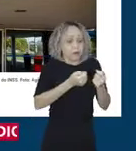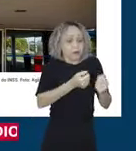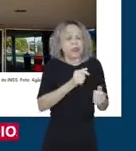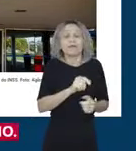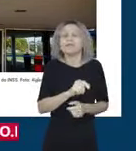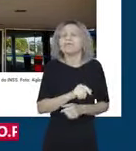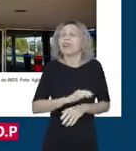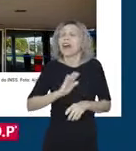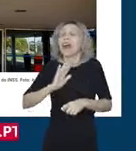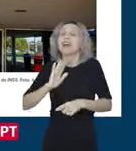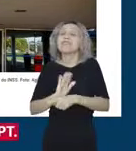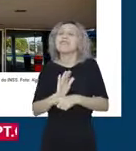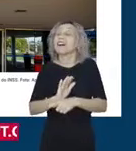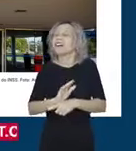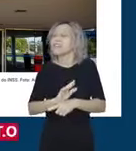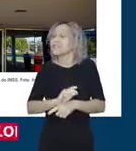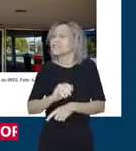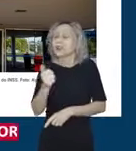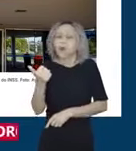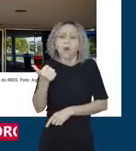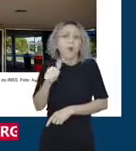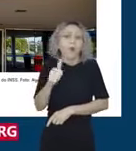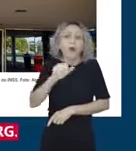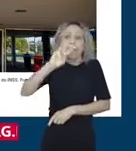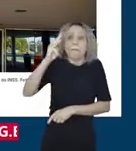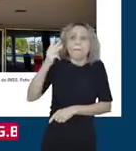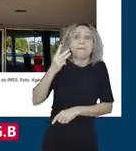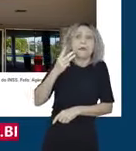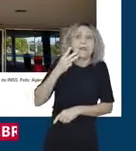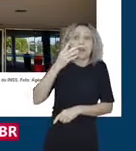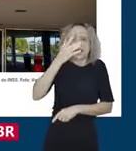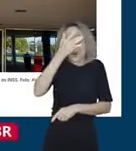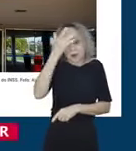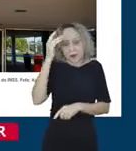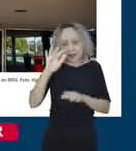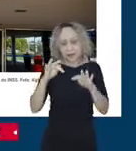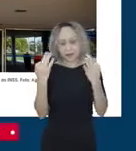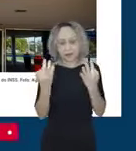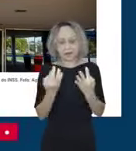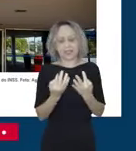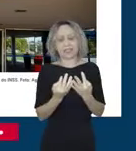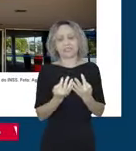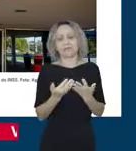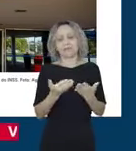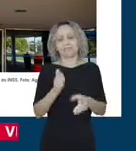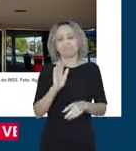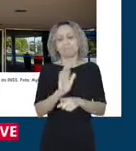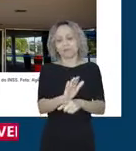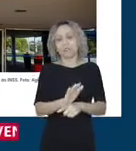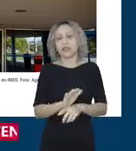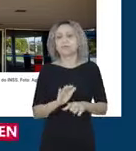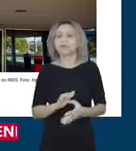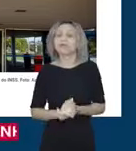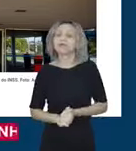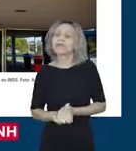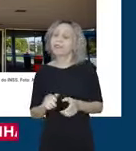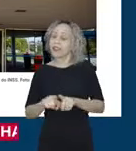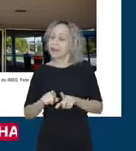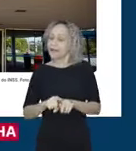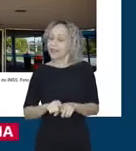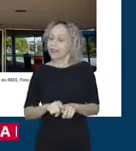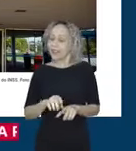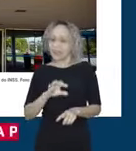né, do programa. Outra sinalização positiva do governo federal foi a antecipação, senador, do 13º salário